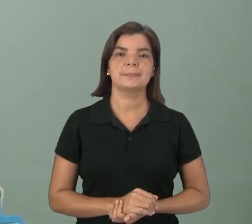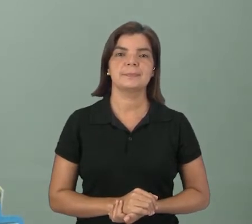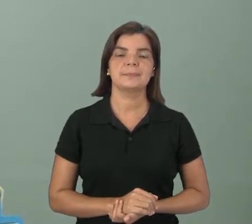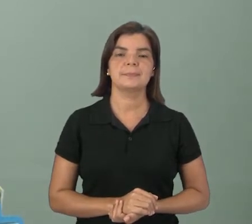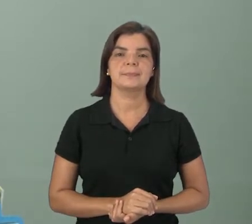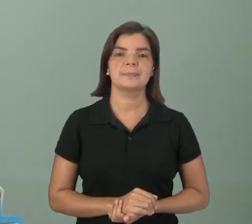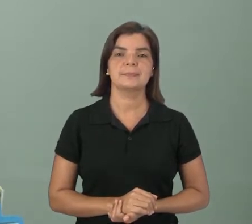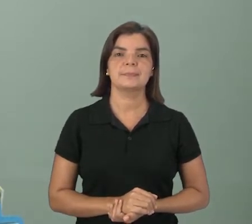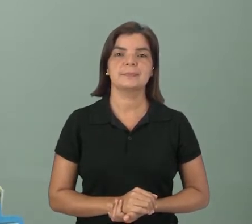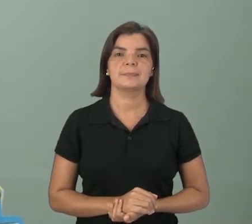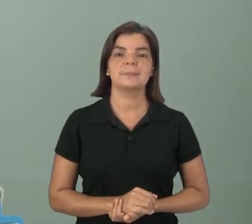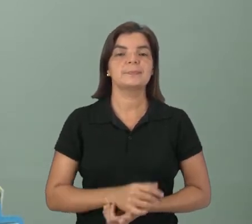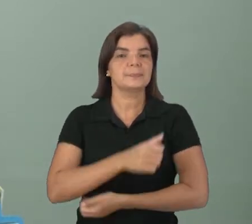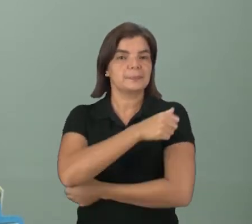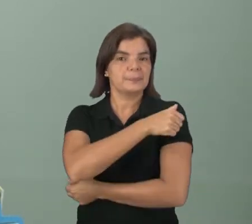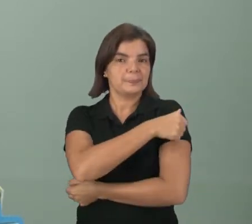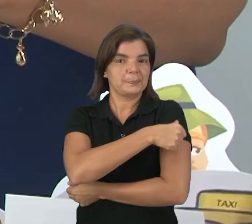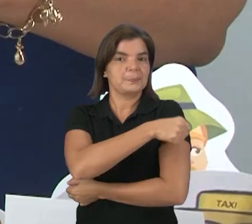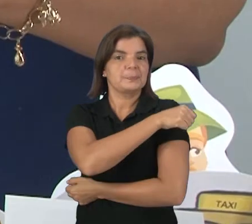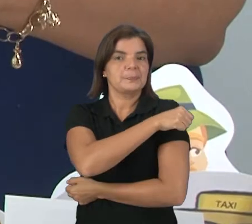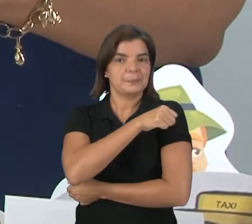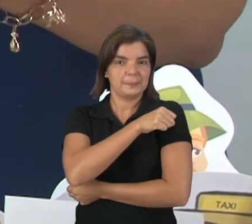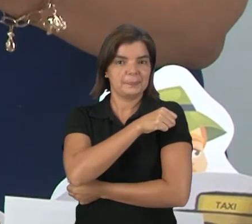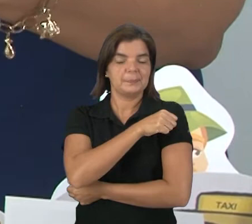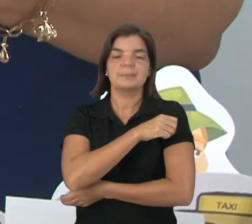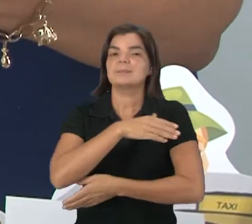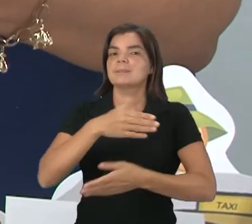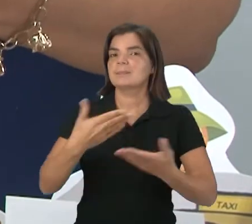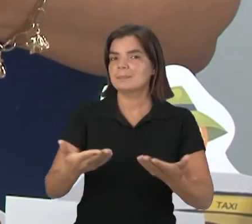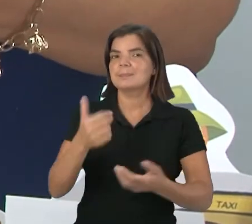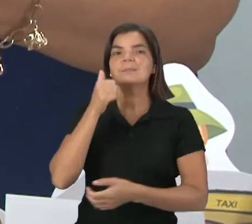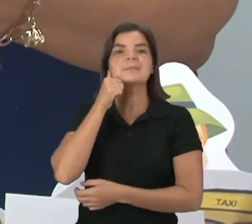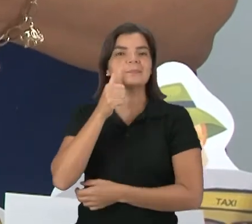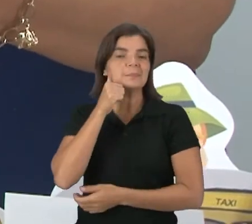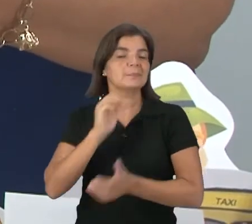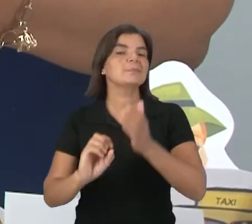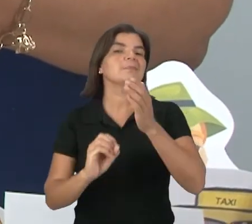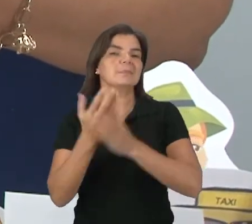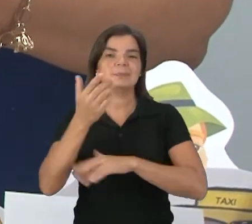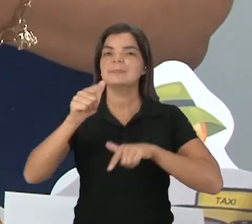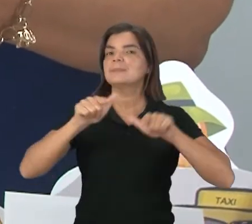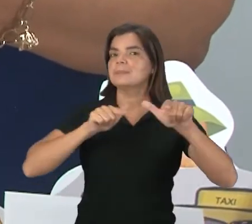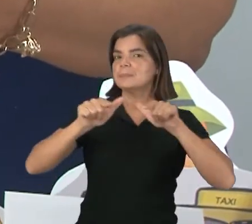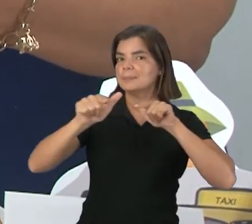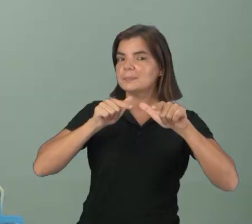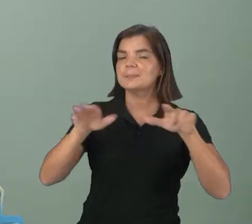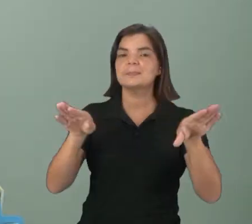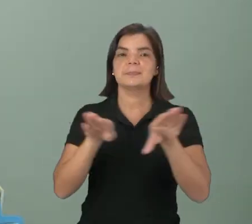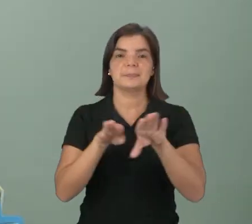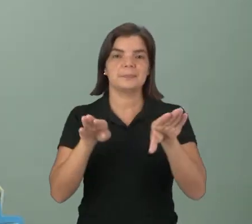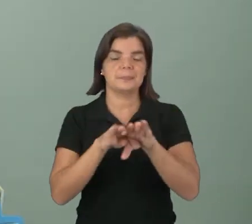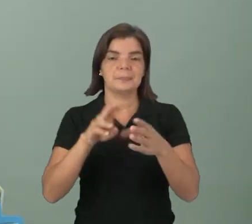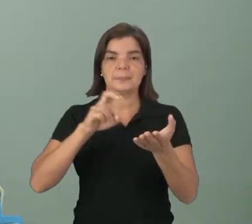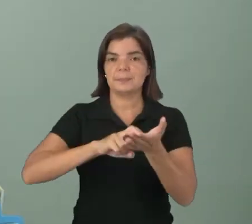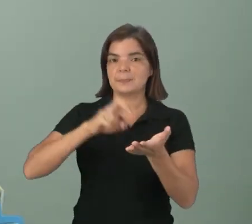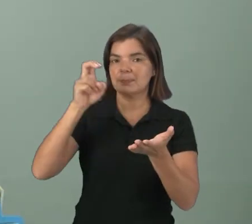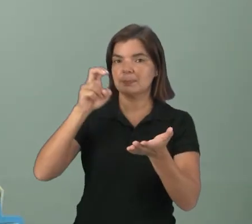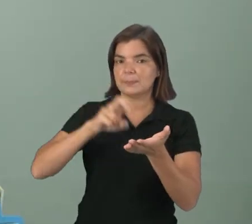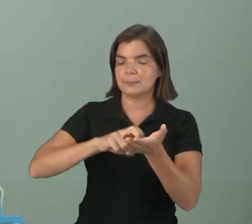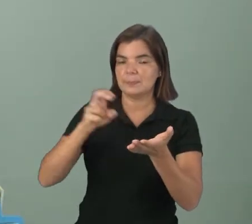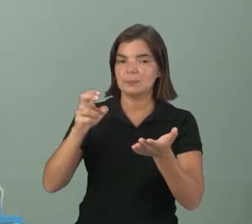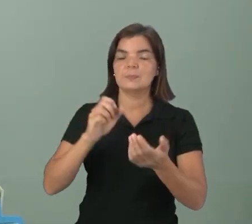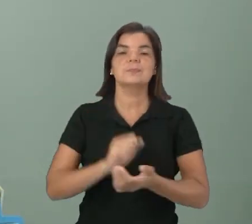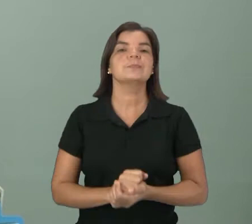é essa aqui ó a enfermeira certo A enfermeira também realiza as suas atividades tanto no período